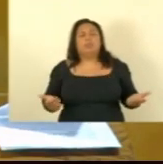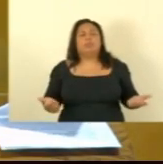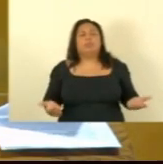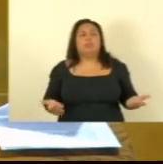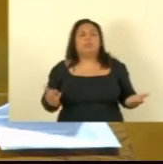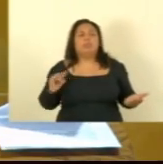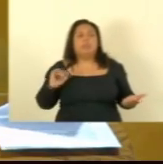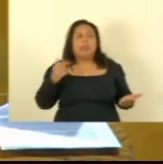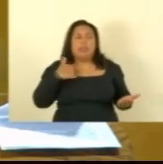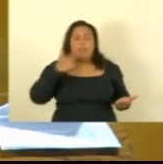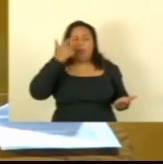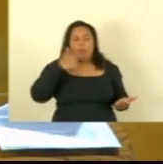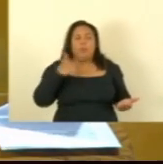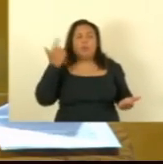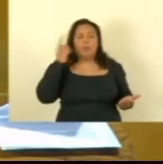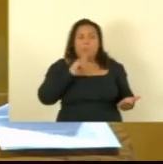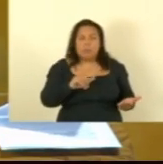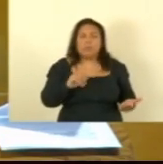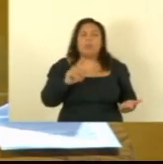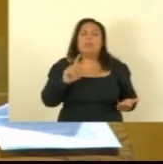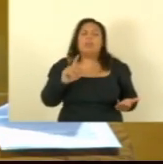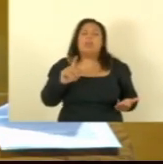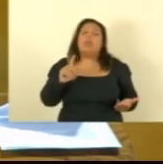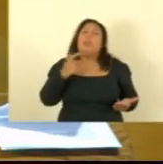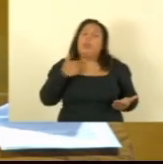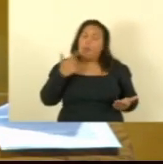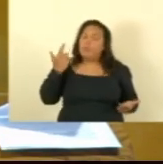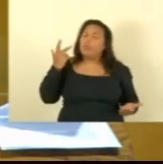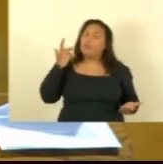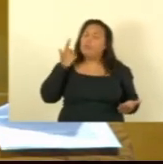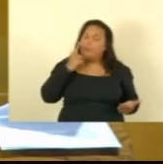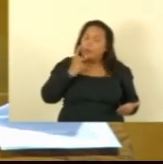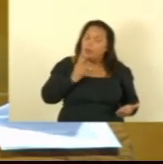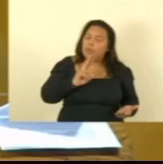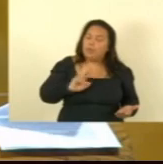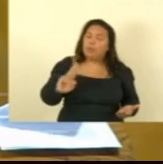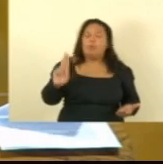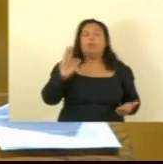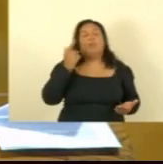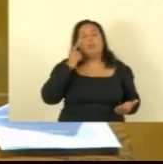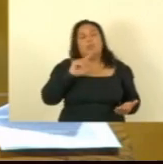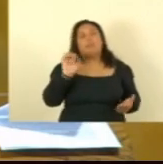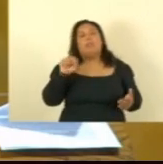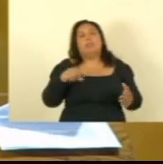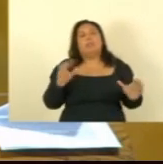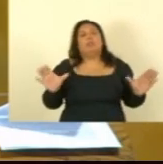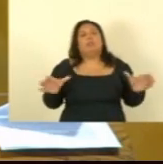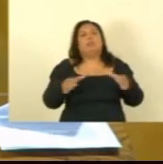Se eu conseguir, vou conseguir, junto ao governo,